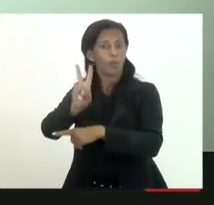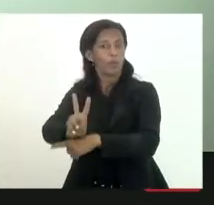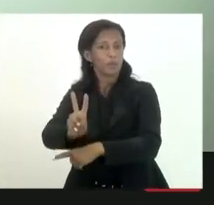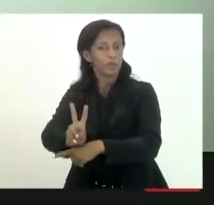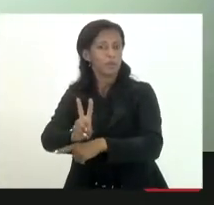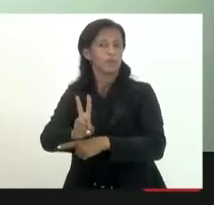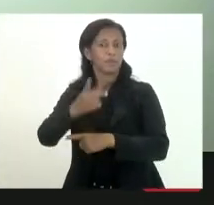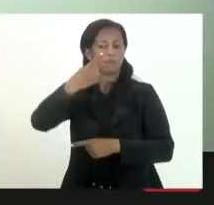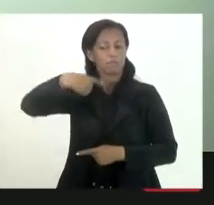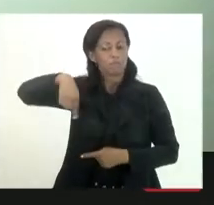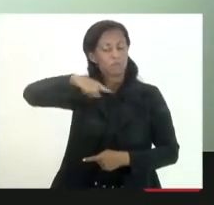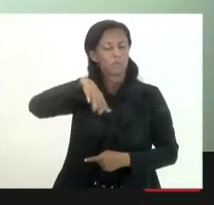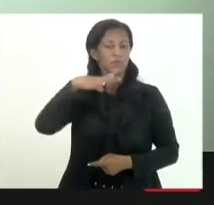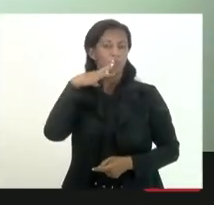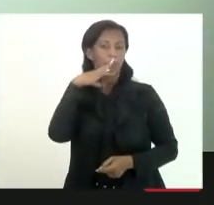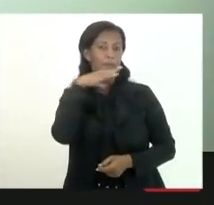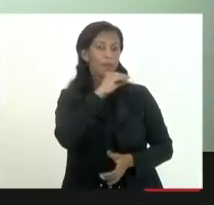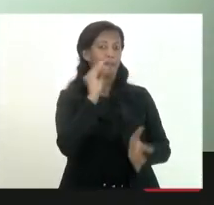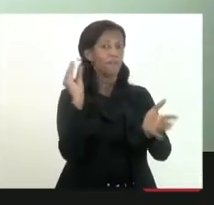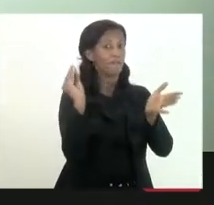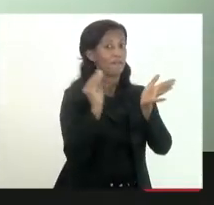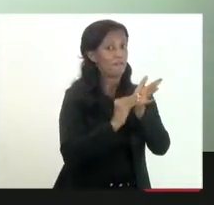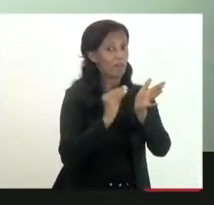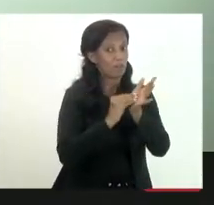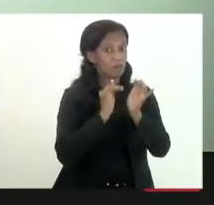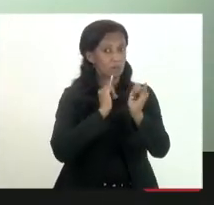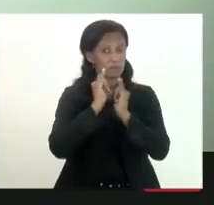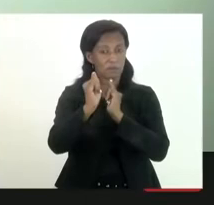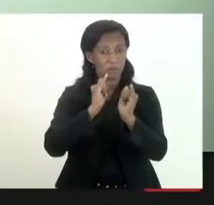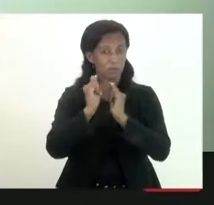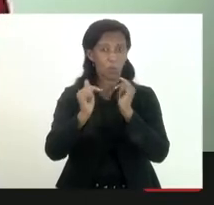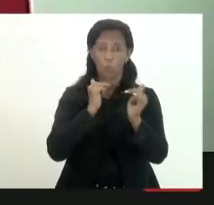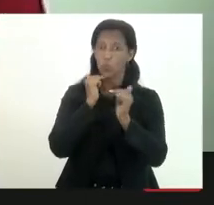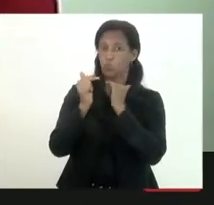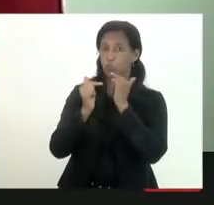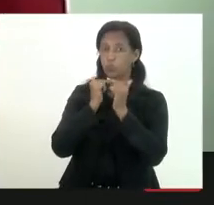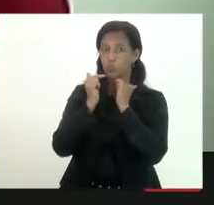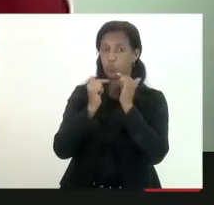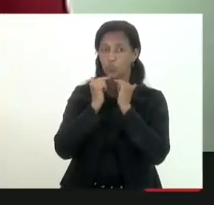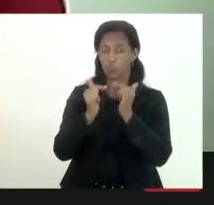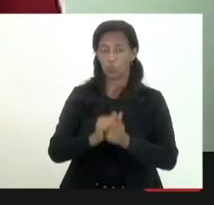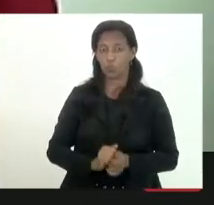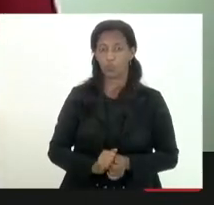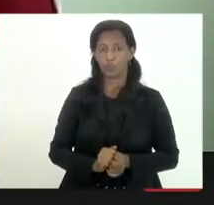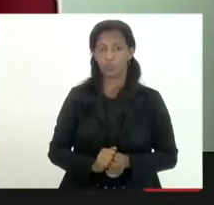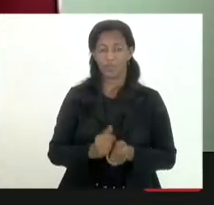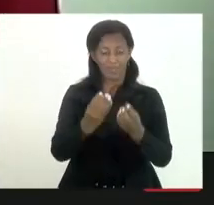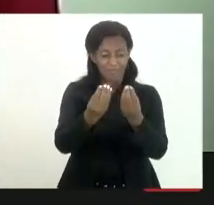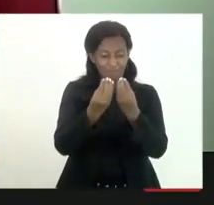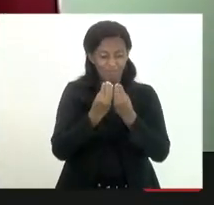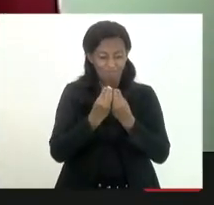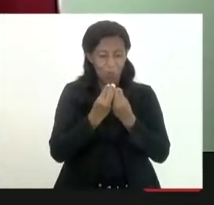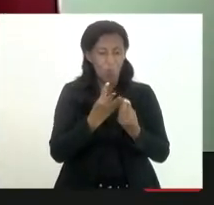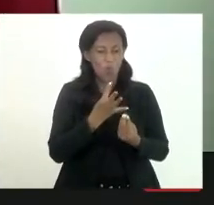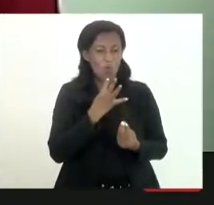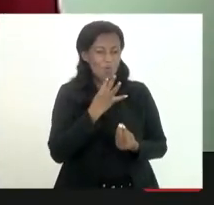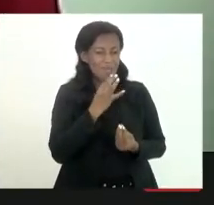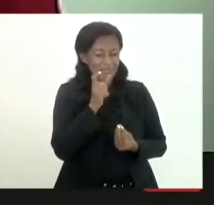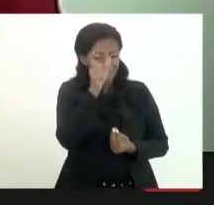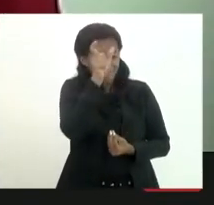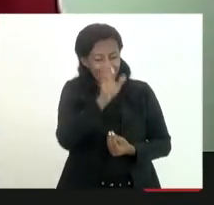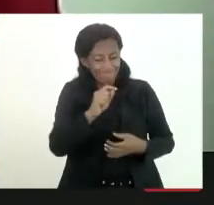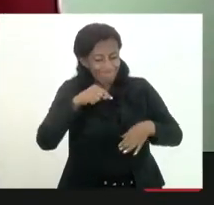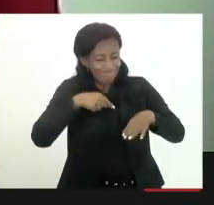que a gente percebe que a carência dos dados, sem dúvida nenhuma, não nos permite conhecer a realidade,